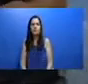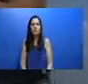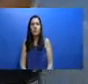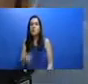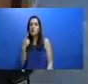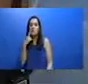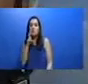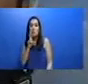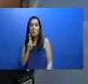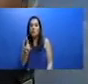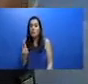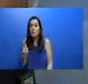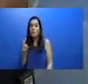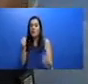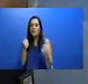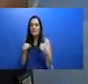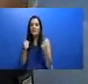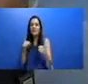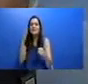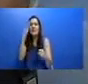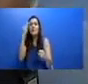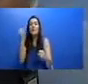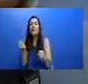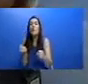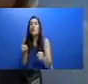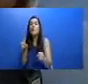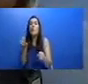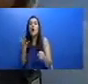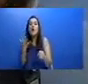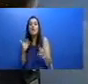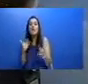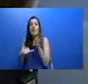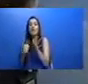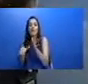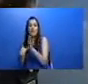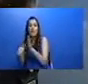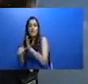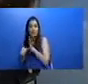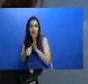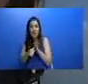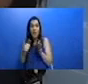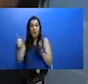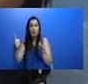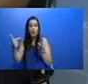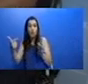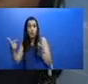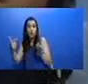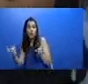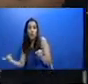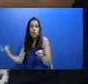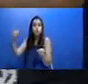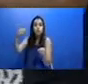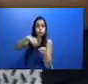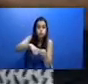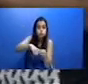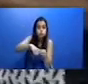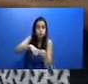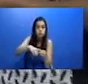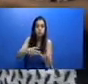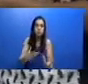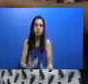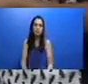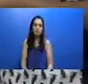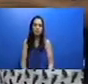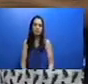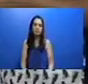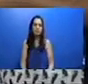Para responder, precisamos saber quantas vezes a dúzia é um grupinho, né, de 12, cabe aqui. Então, eu posso contar